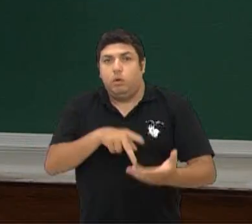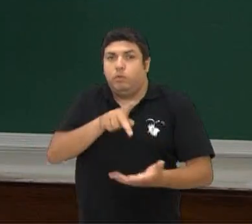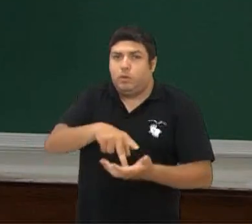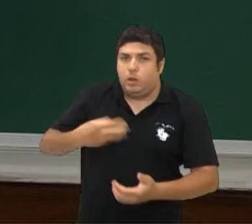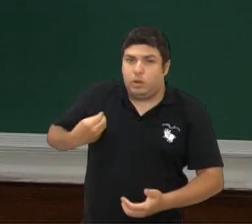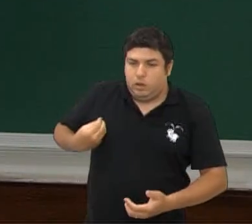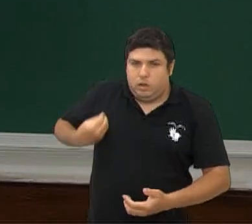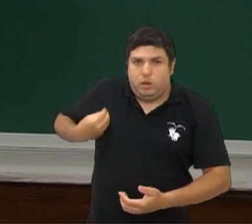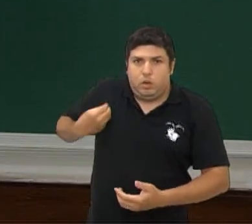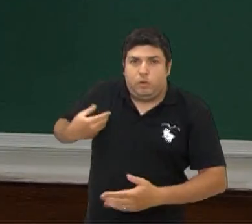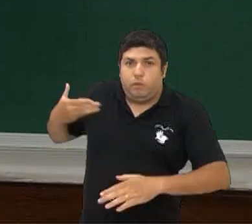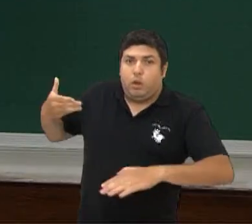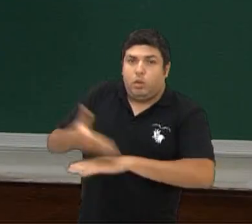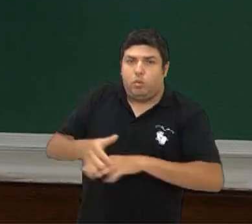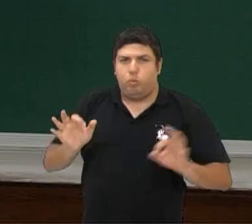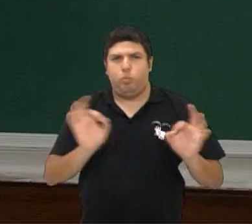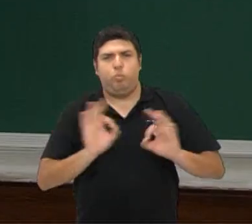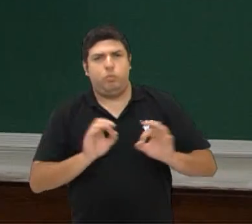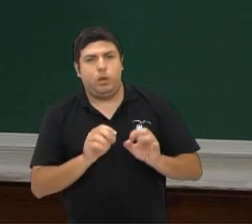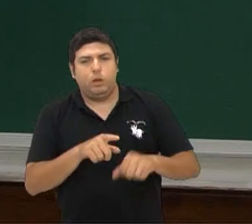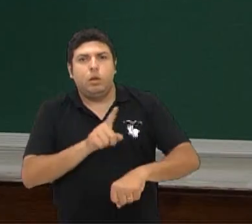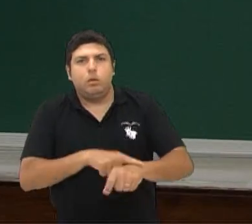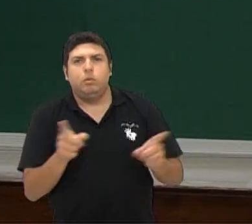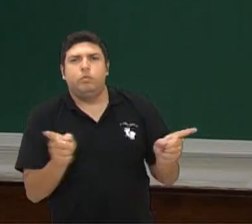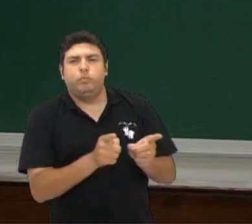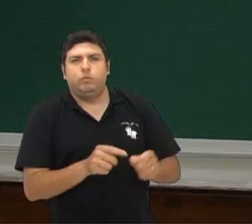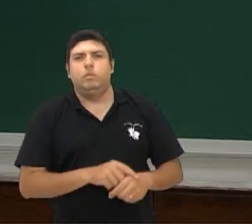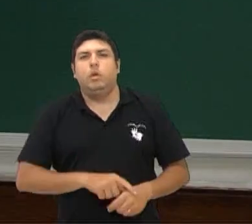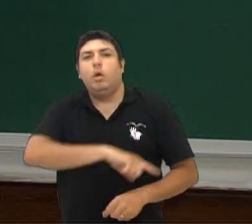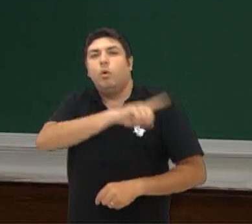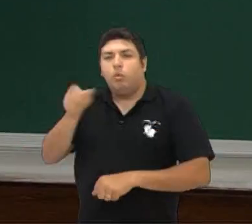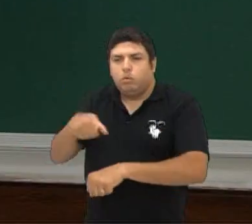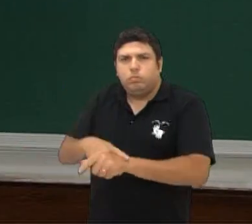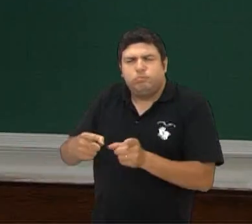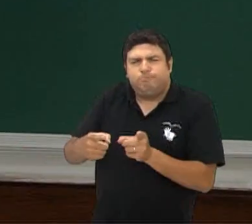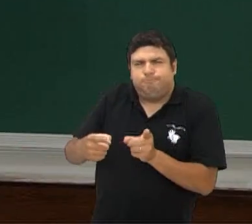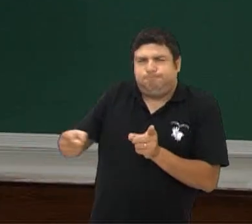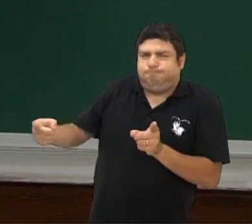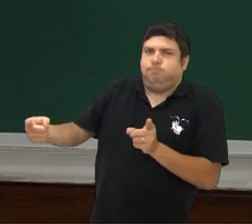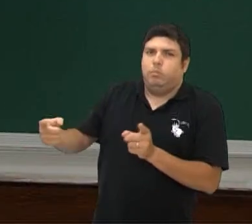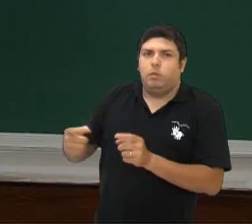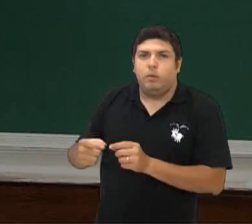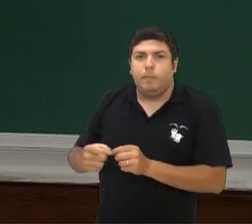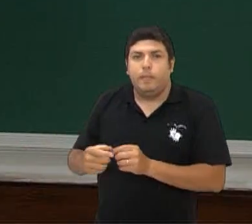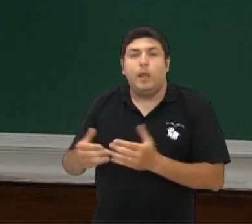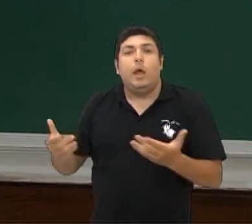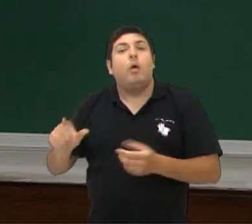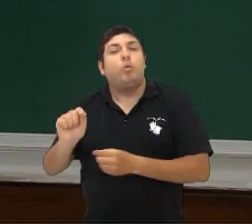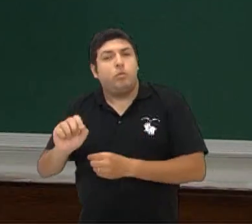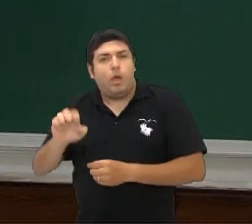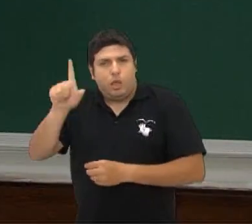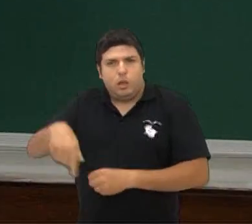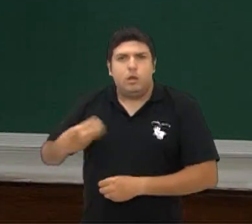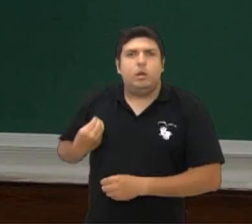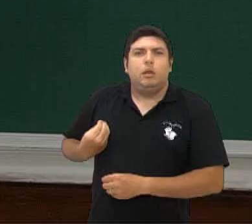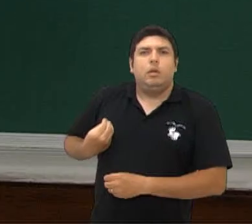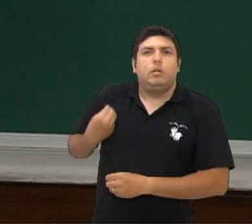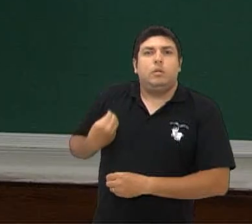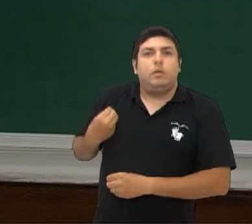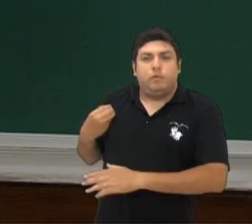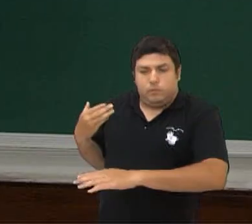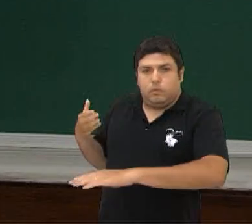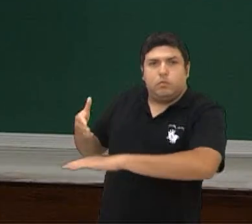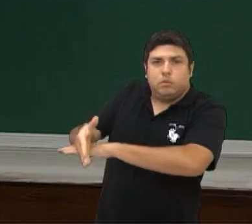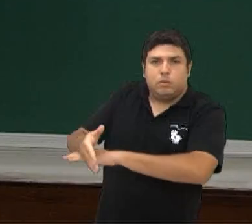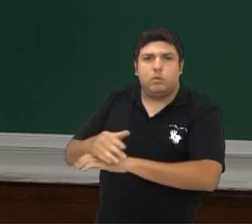vivo. Então, esse é o ciclo curto. Aqui a gente tem o ciclo longo, muito parecido. A diferença é que agora eu vou ter a participação de seres vivos. Ó. Então,